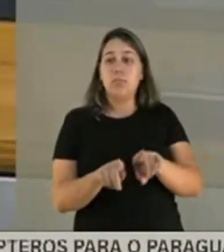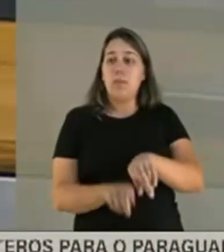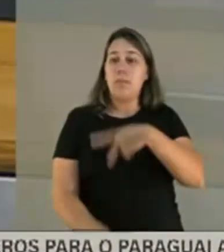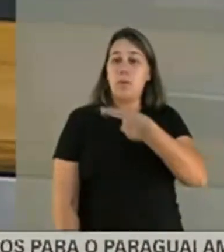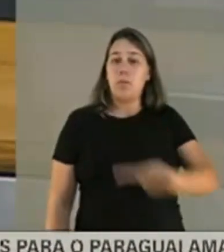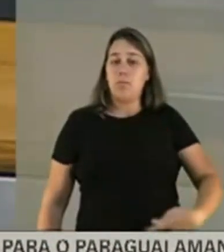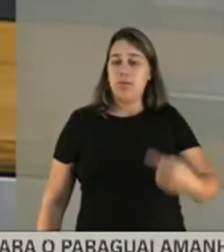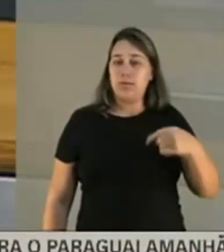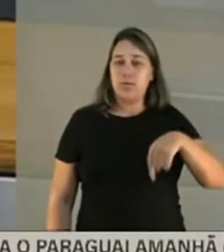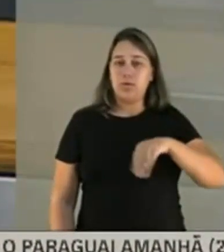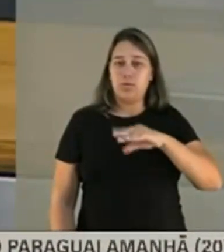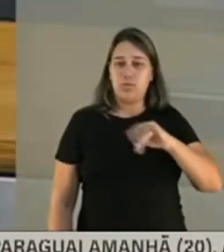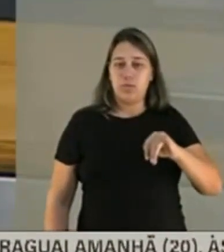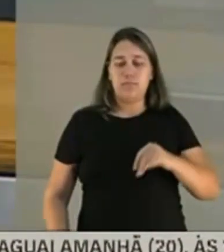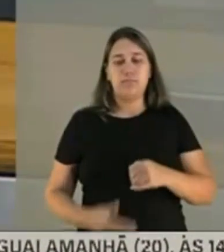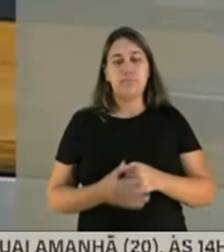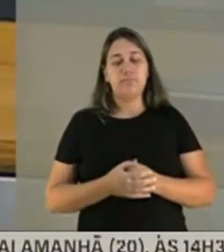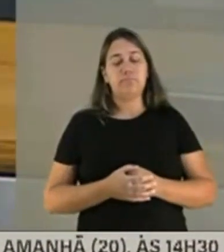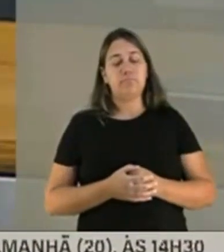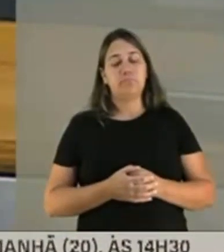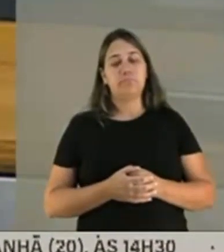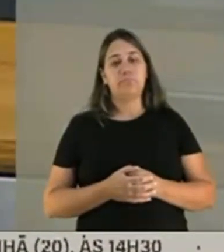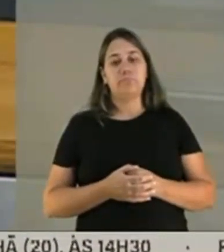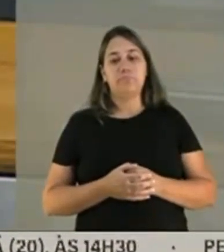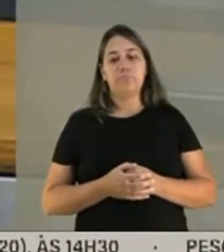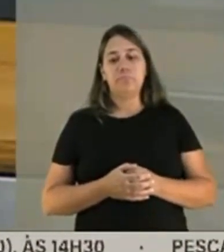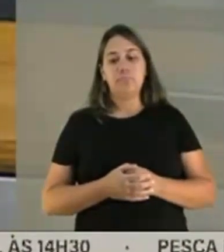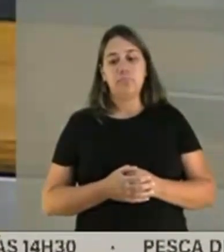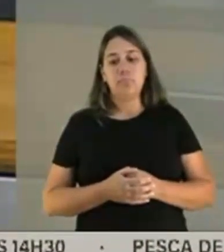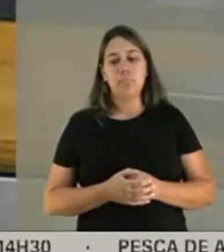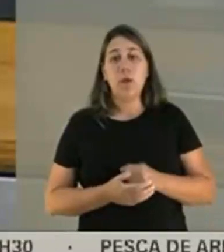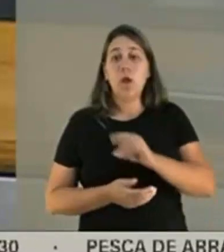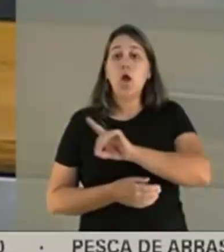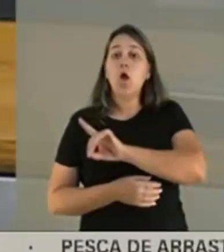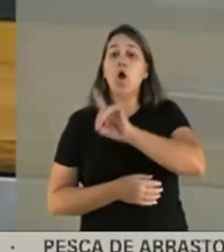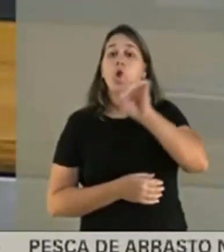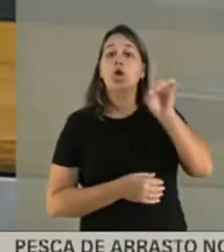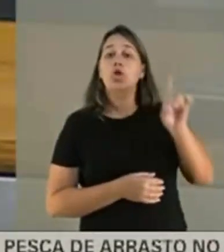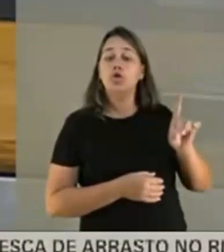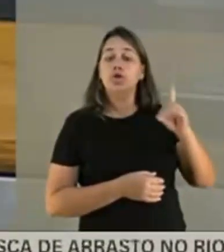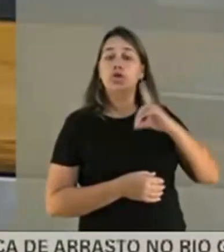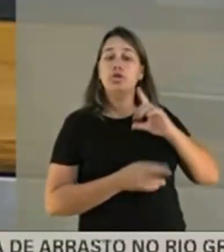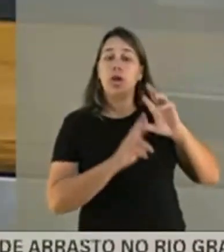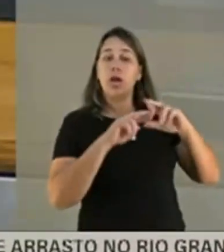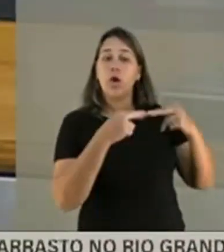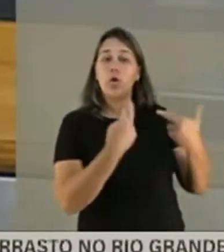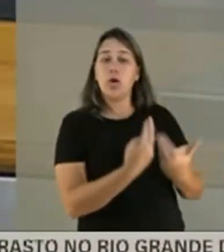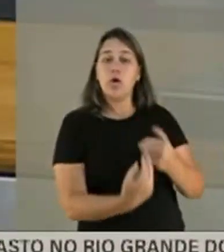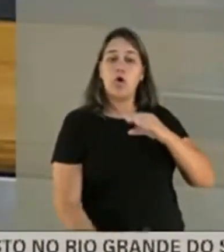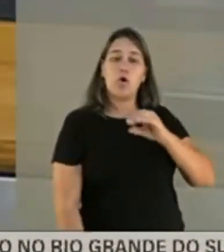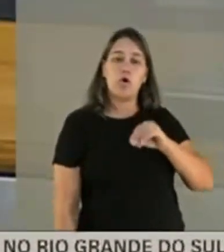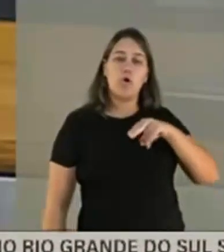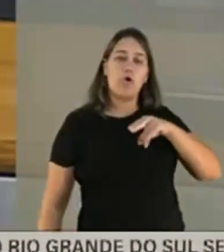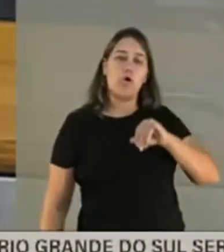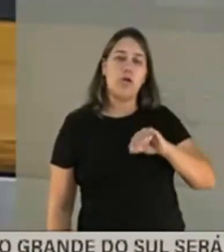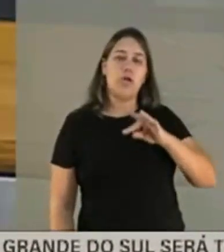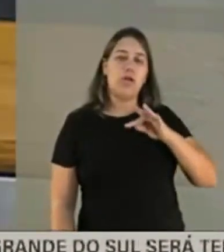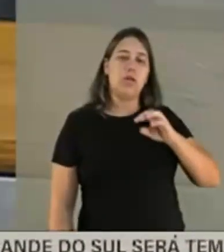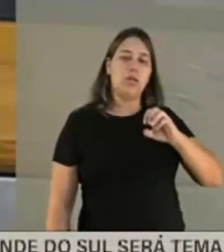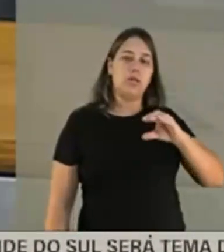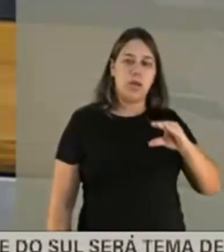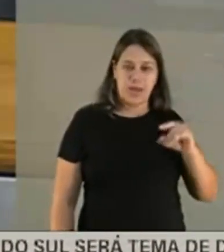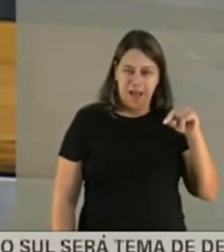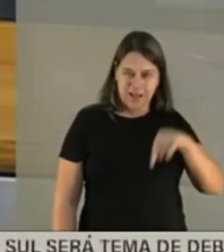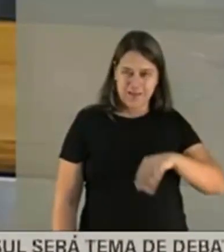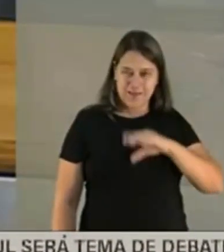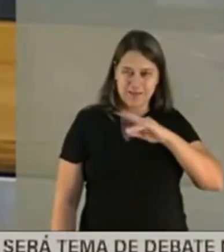dessa comissão. E no dia que estava prevista a reunião do CONITEC, esta CPI aqui